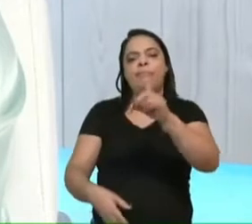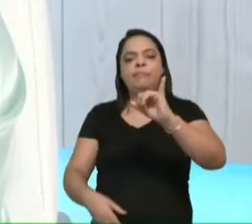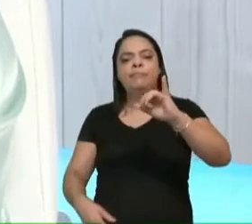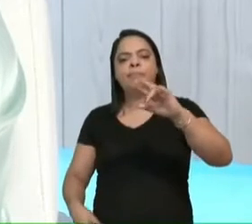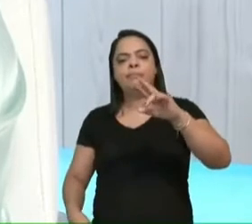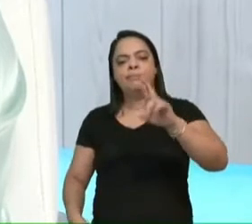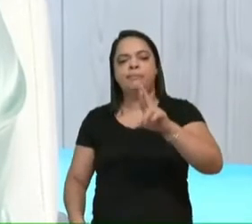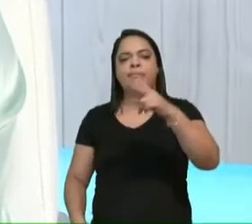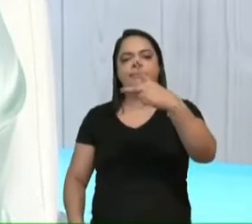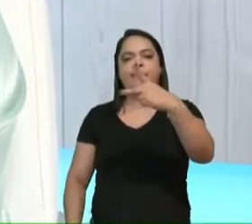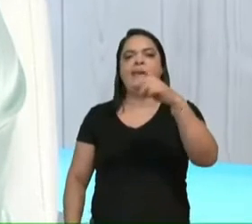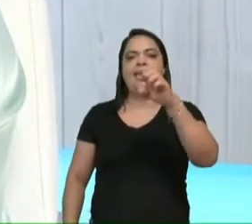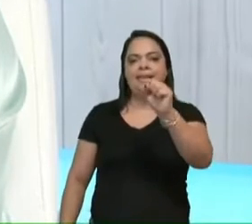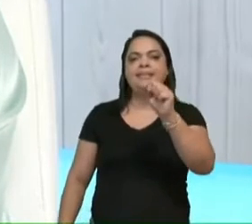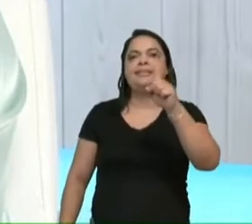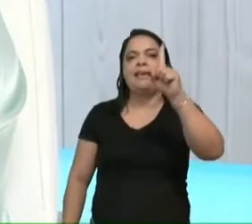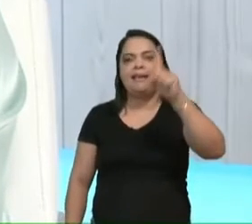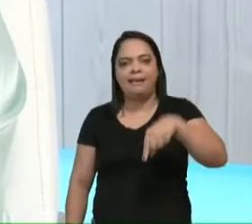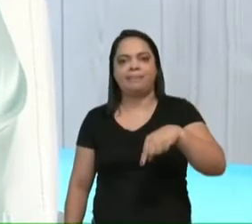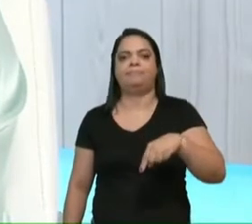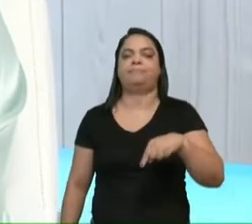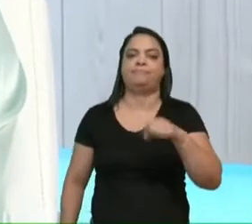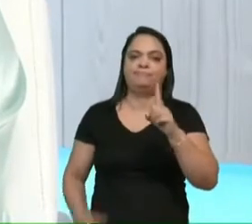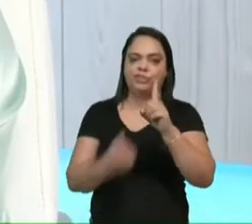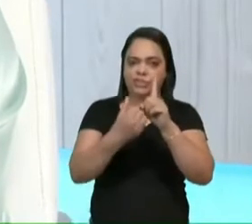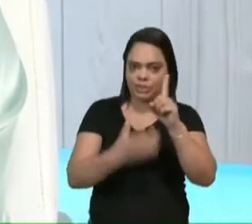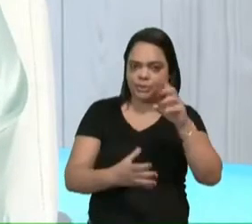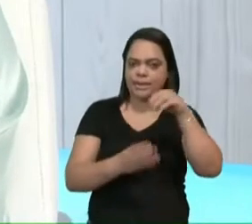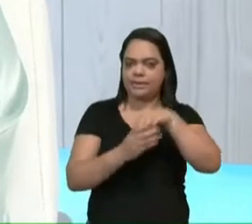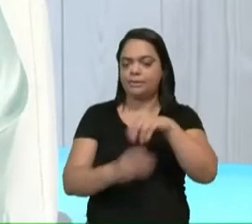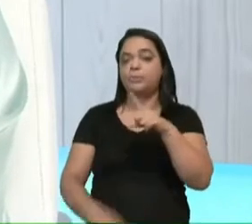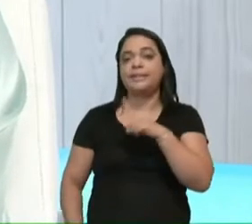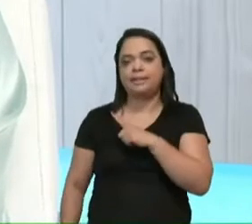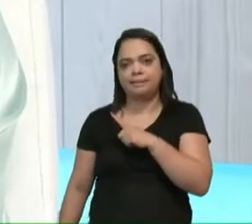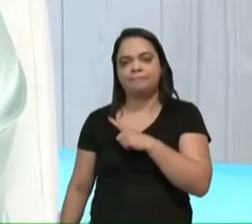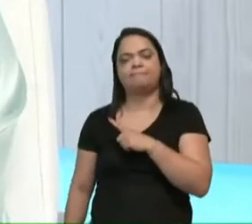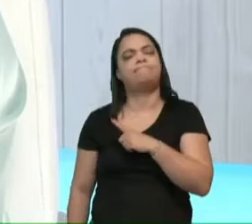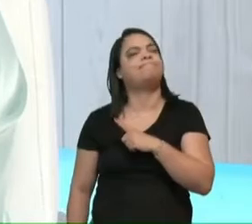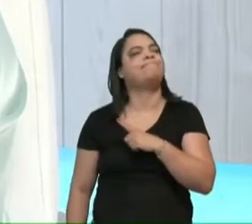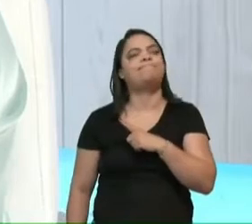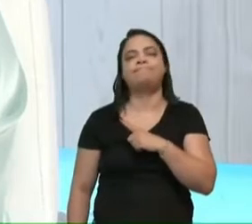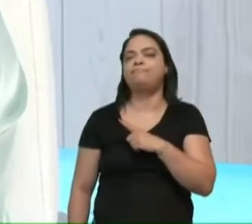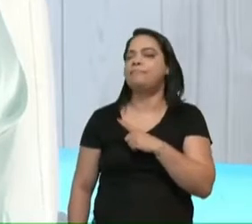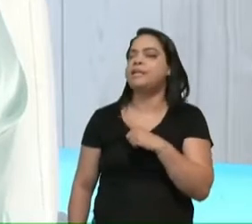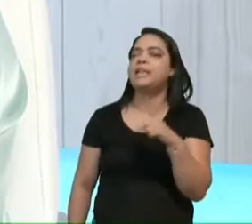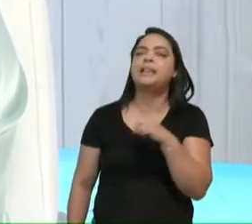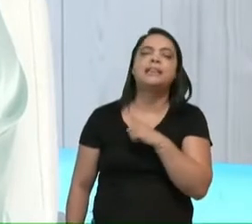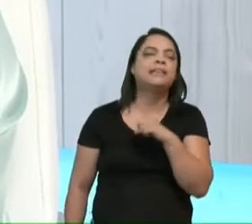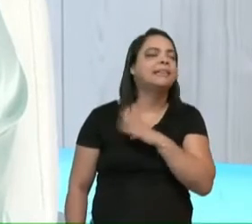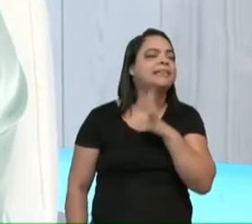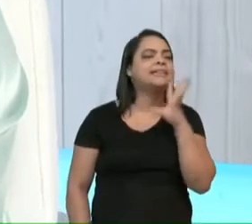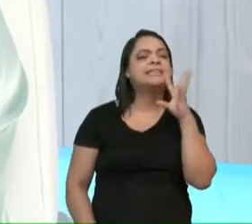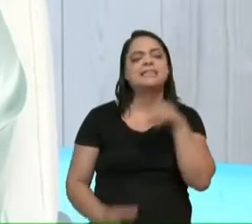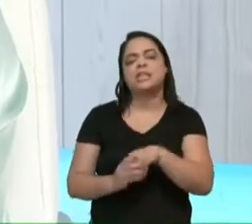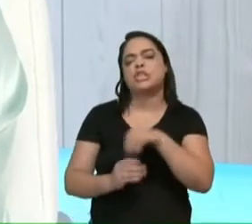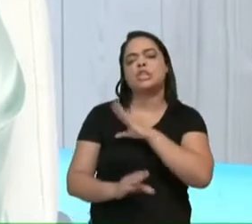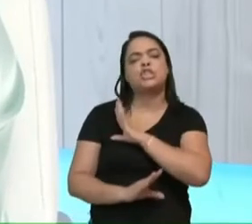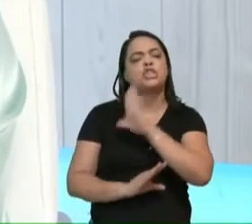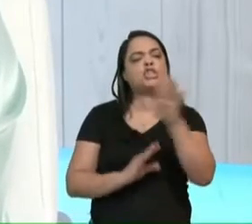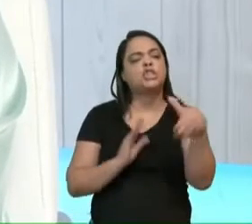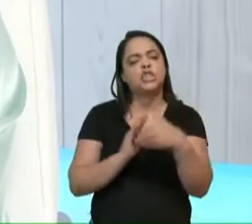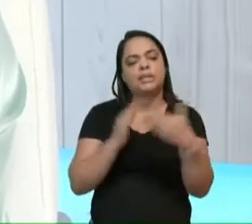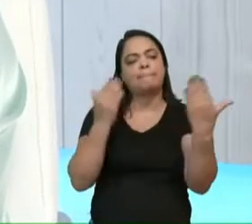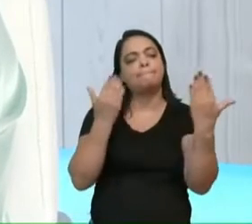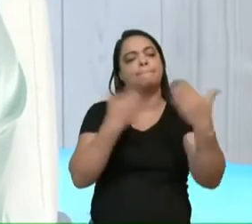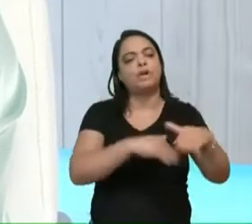uma das diretorias da pró-reitoria de graduação que compõe todos os processos seletivos não